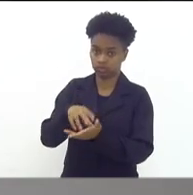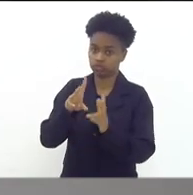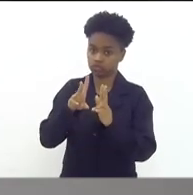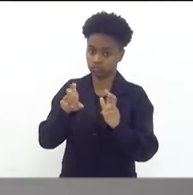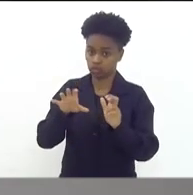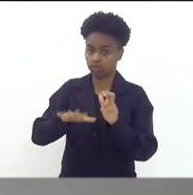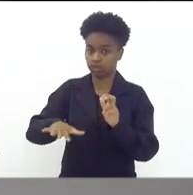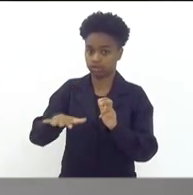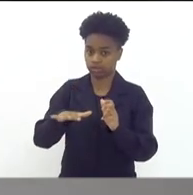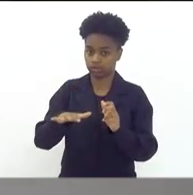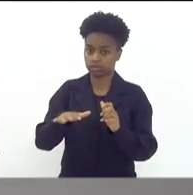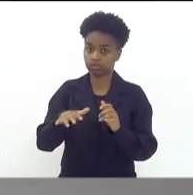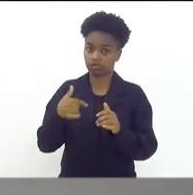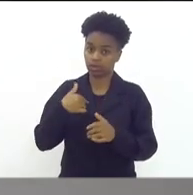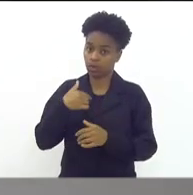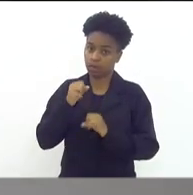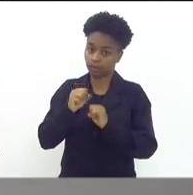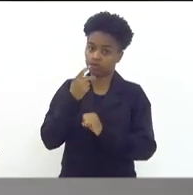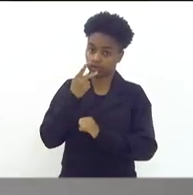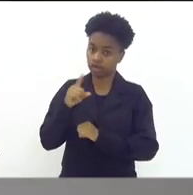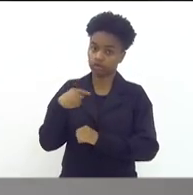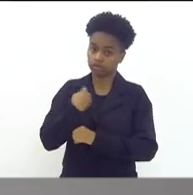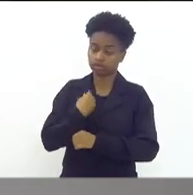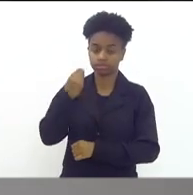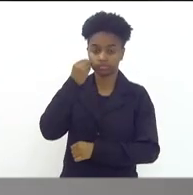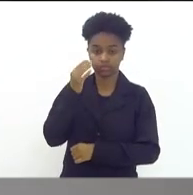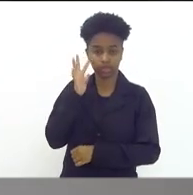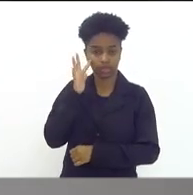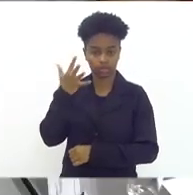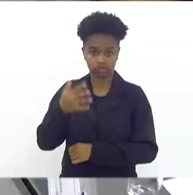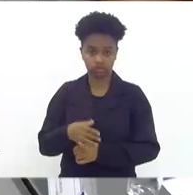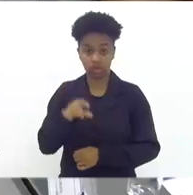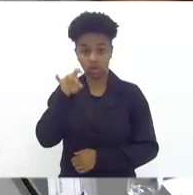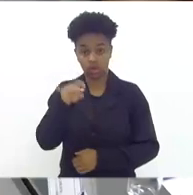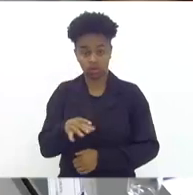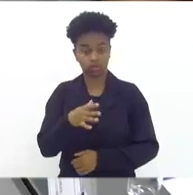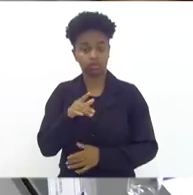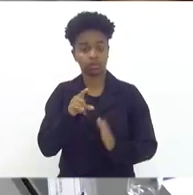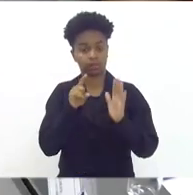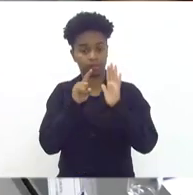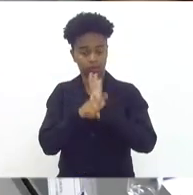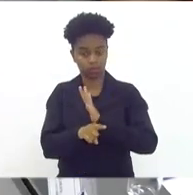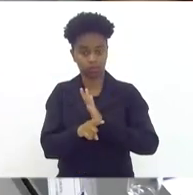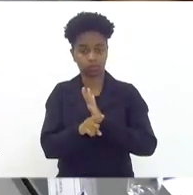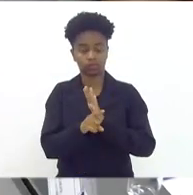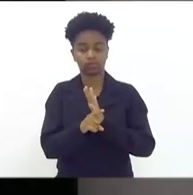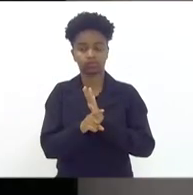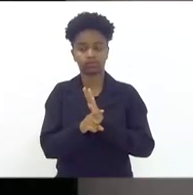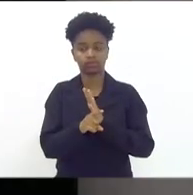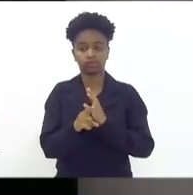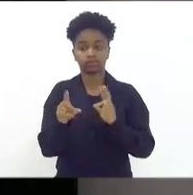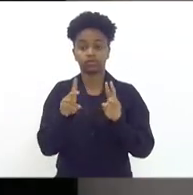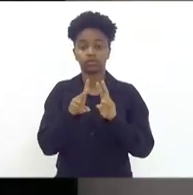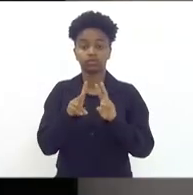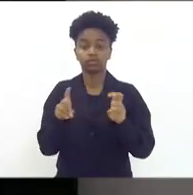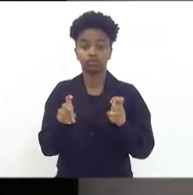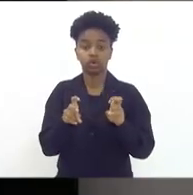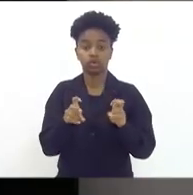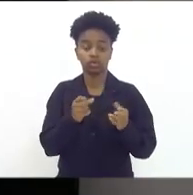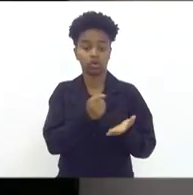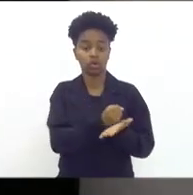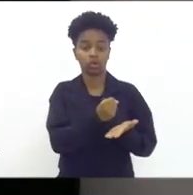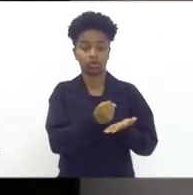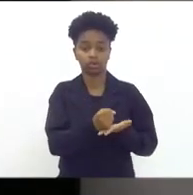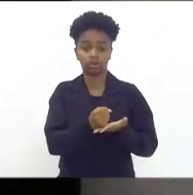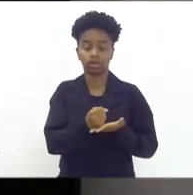que eu posso dizer que ele vai ser enfrentado e a última pergunta Presidente é com relação ao a esse famoso convênio com